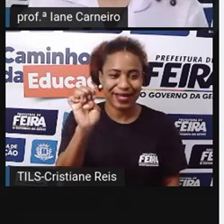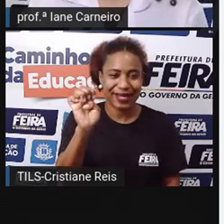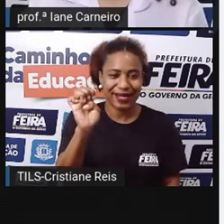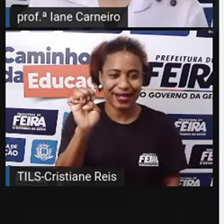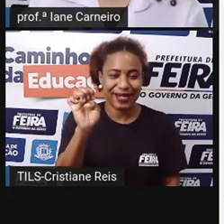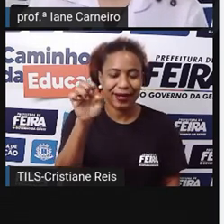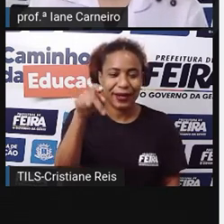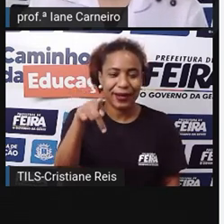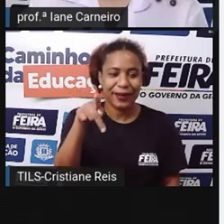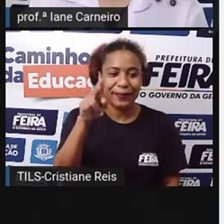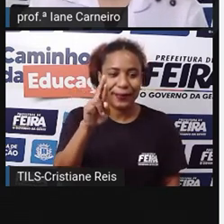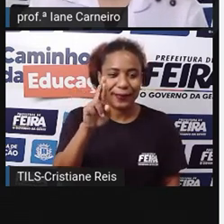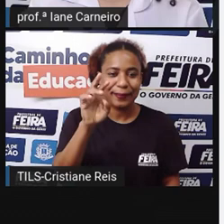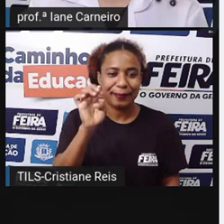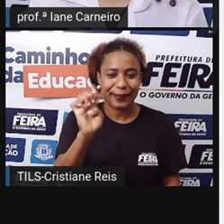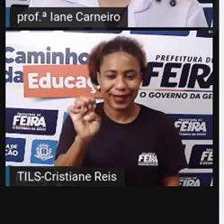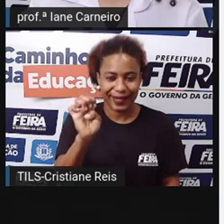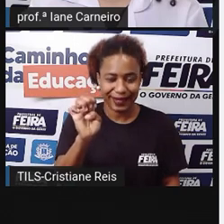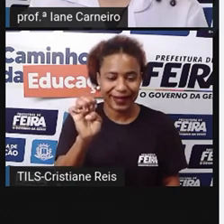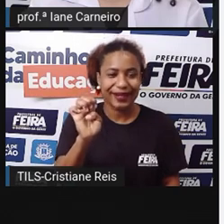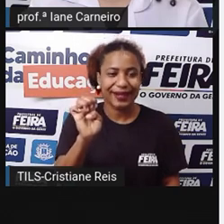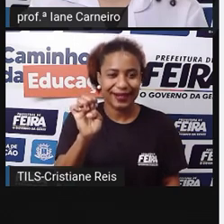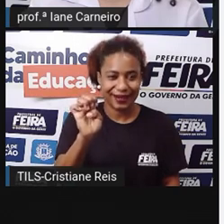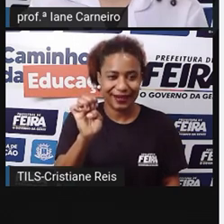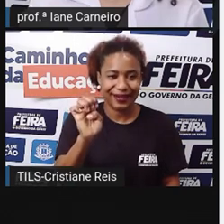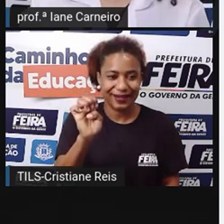pré? Esse aqui.